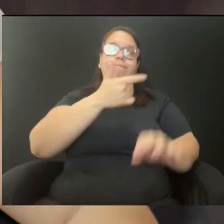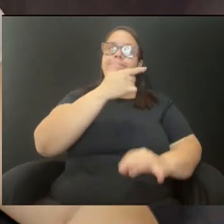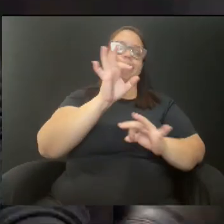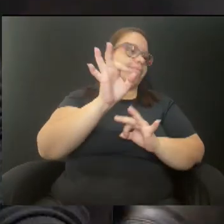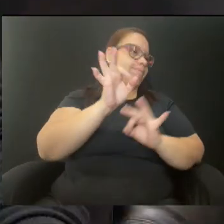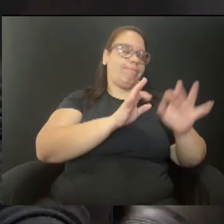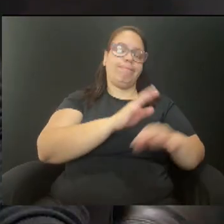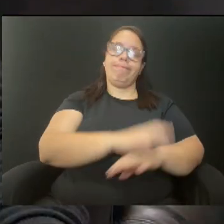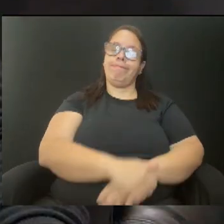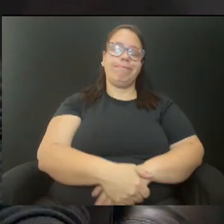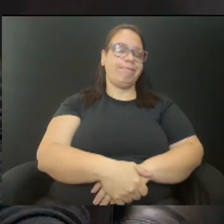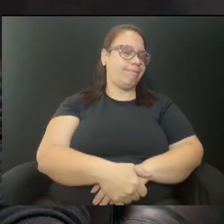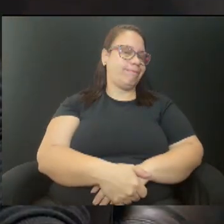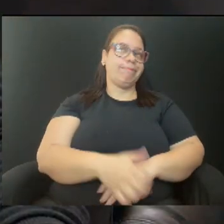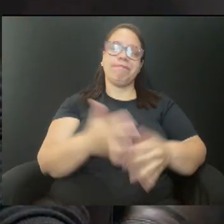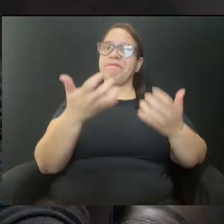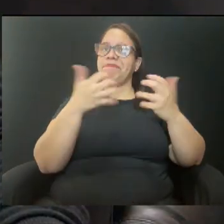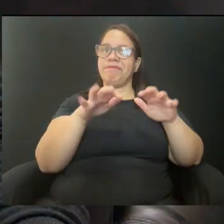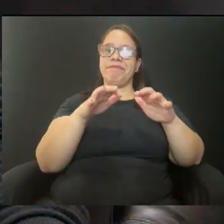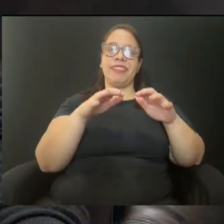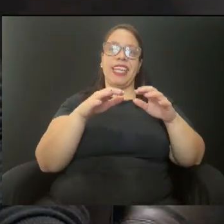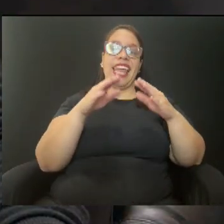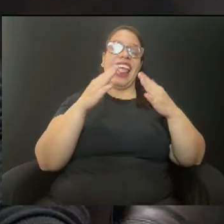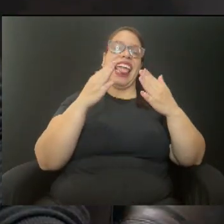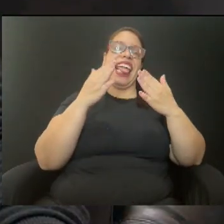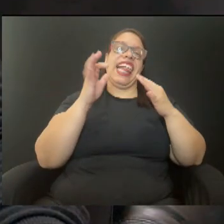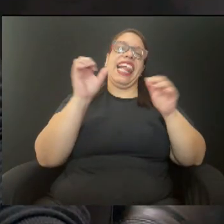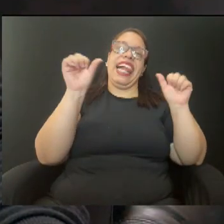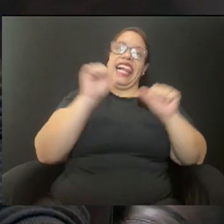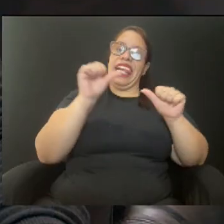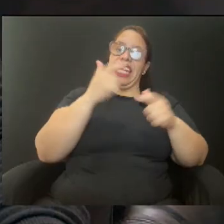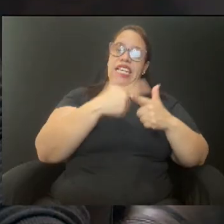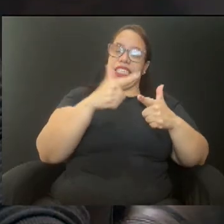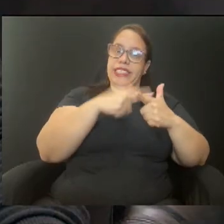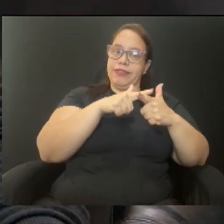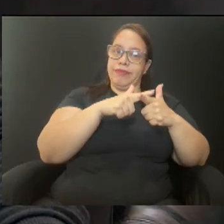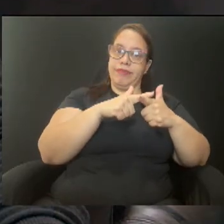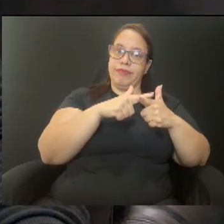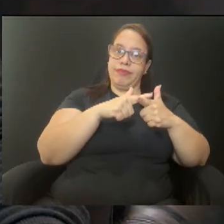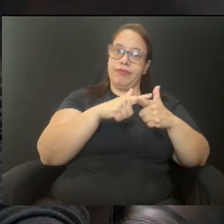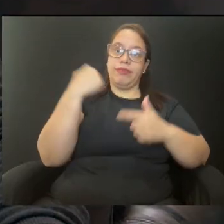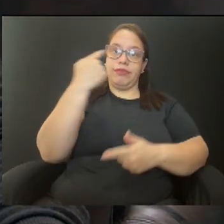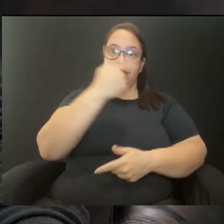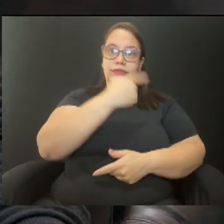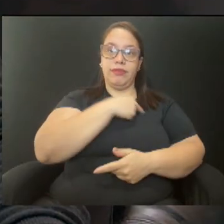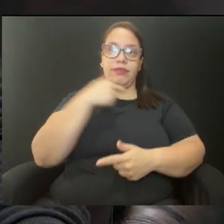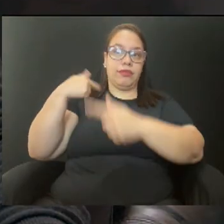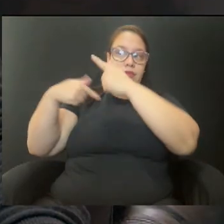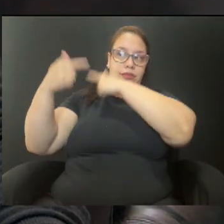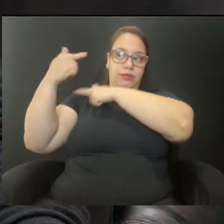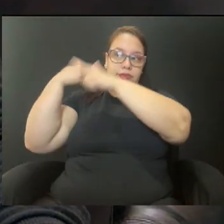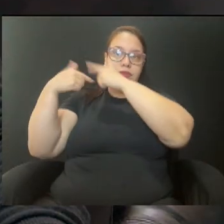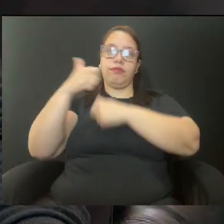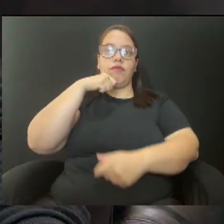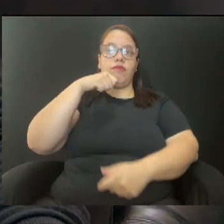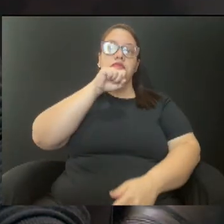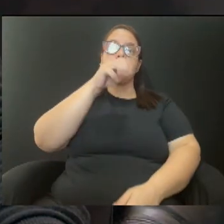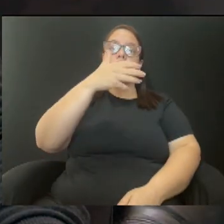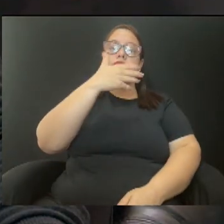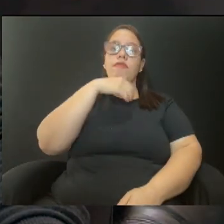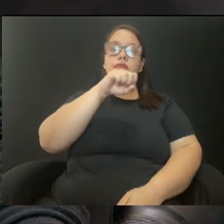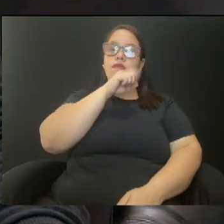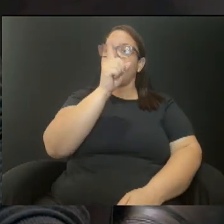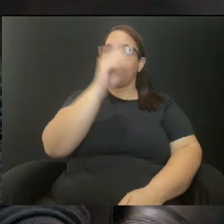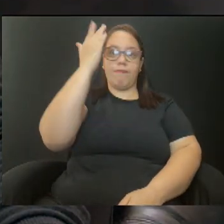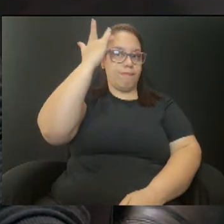quero martirizar o jovem. O problema hoje muitas vezes vem de nós, uma geração passada, pais e mães, que não souberam instruir,